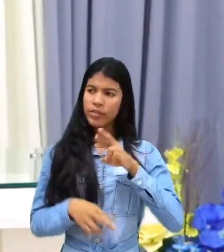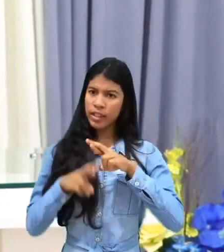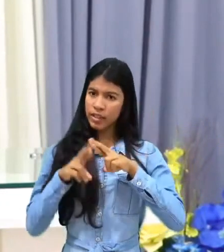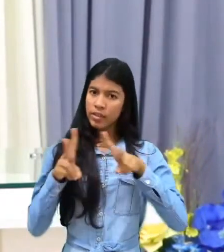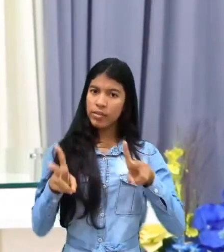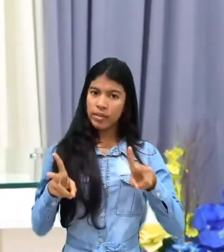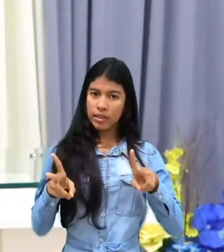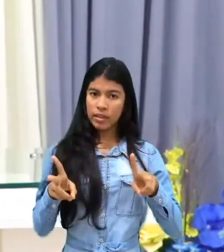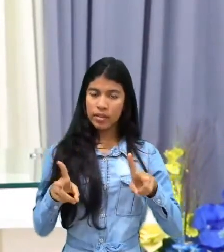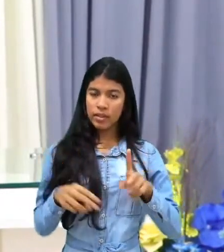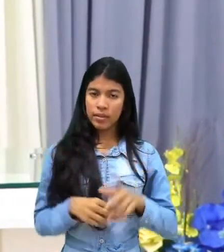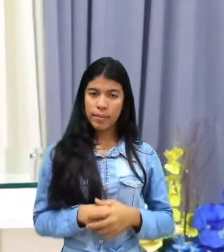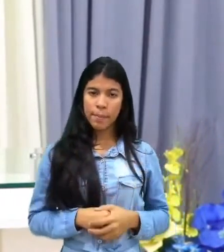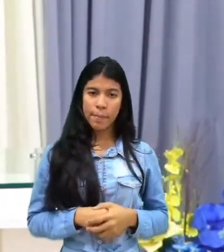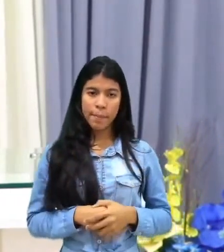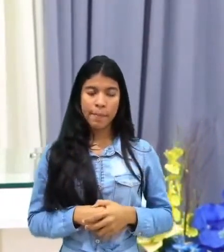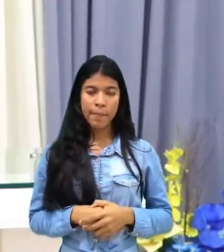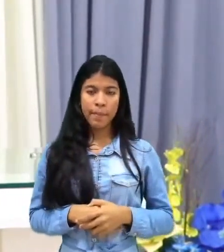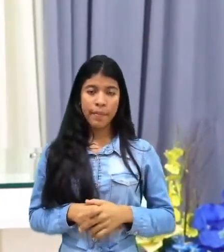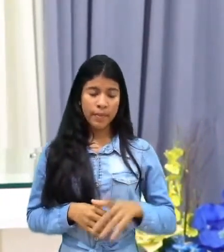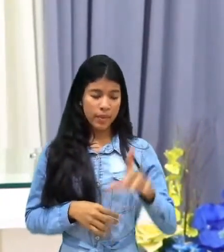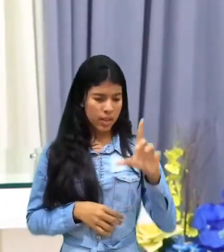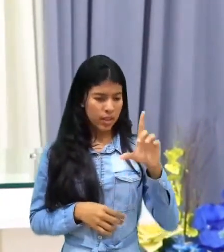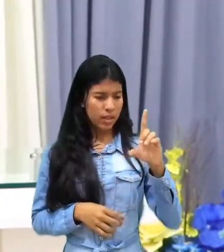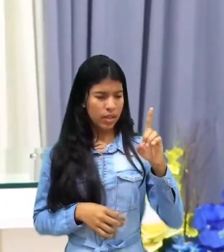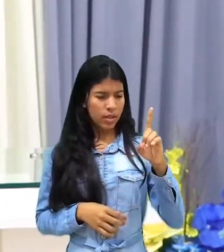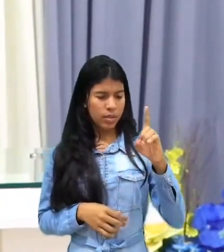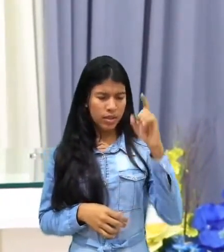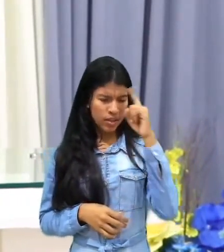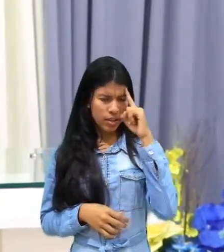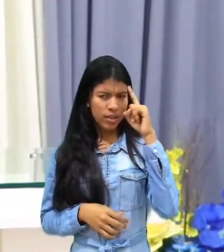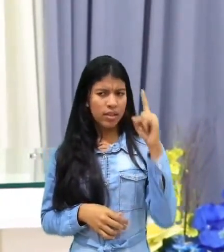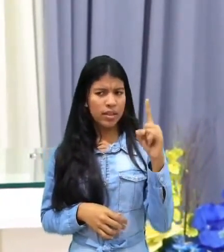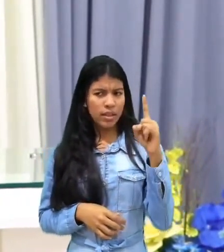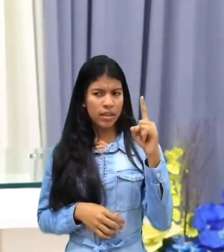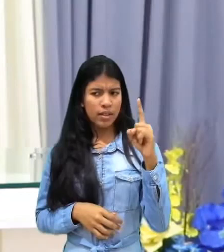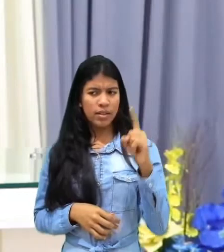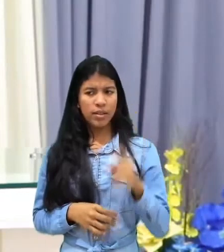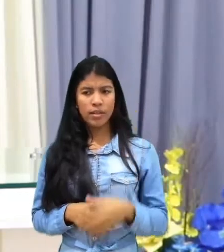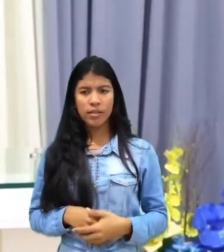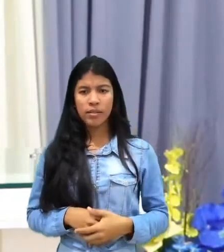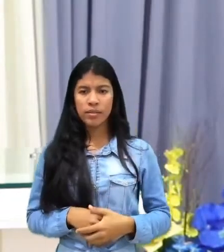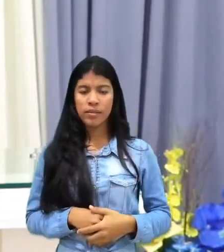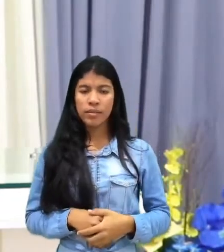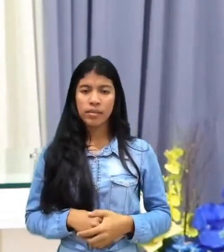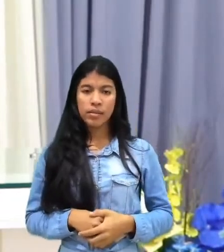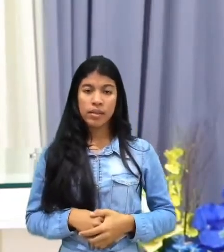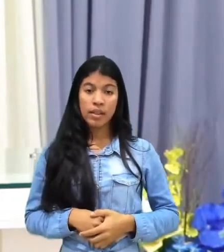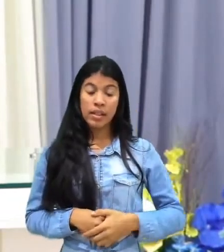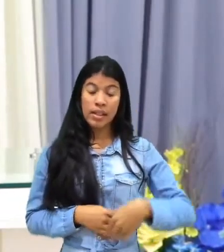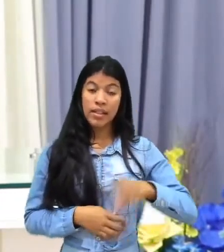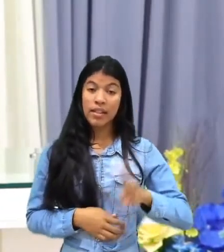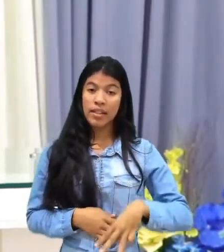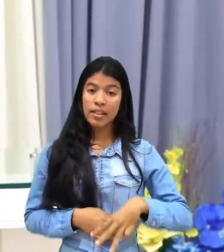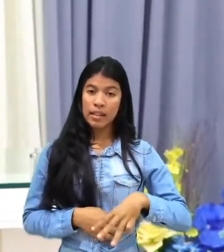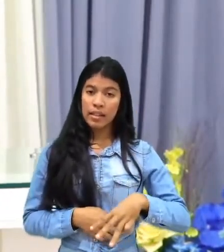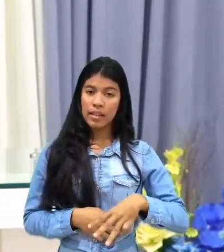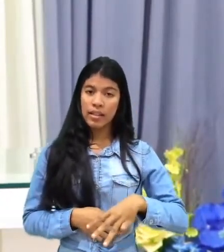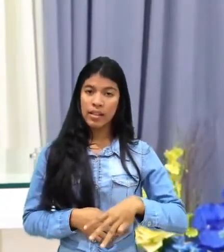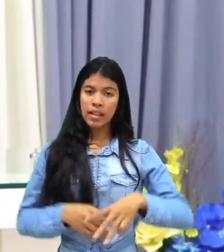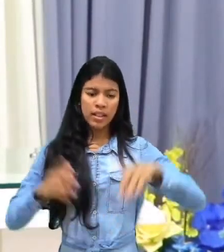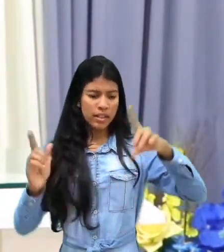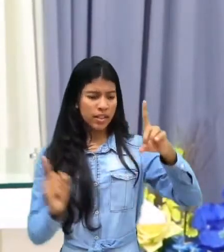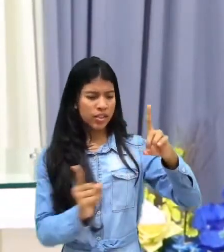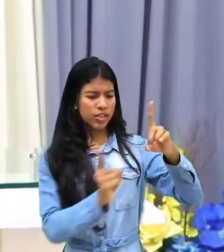Deus está, a ideia de Deus, assim, os princípios, a maneira, É quem quiser vir após mim, negue-se